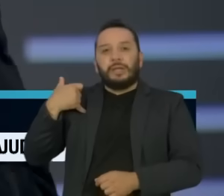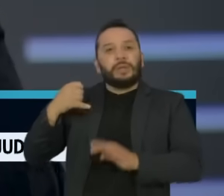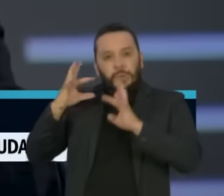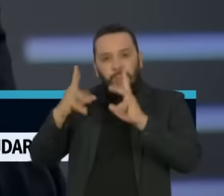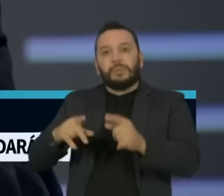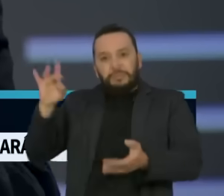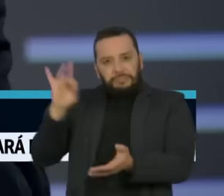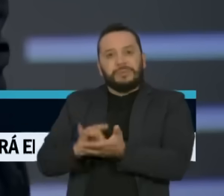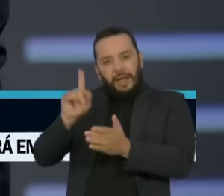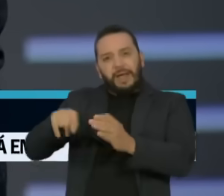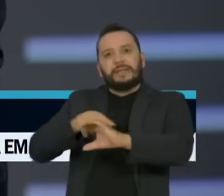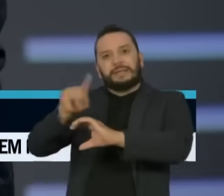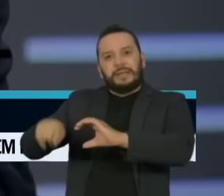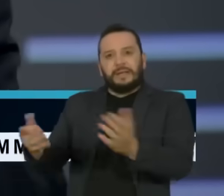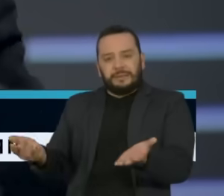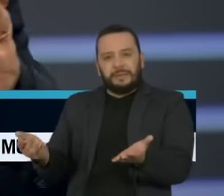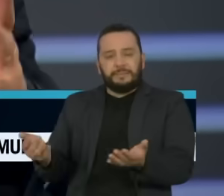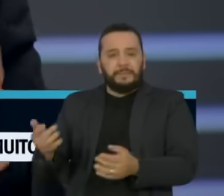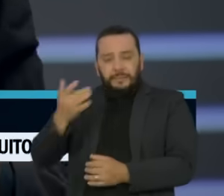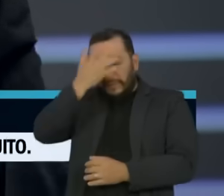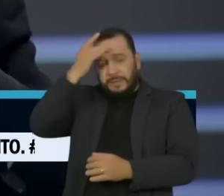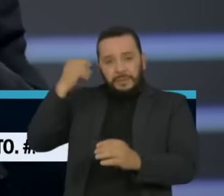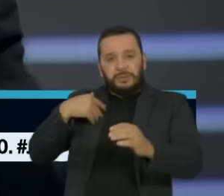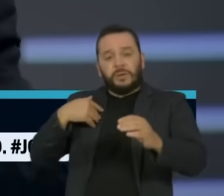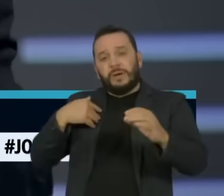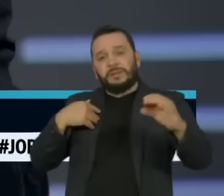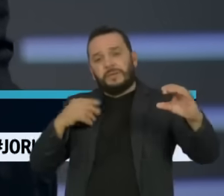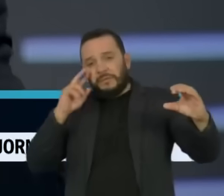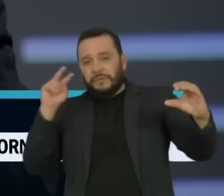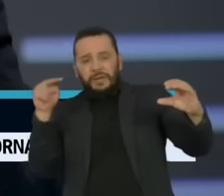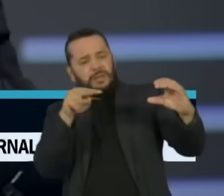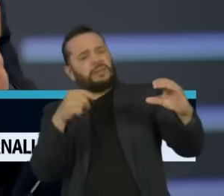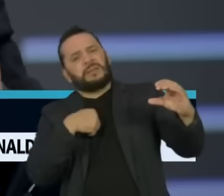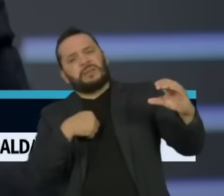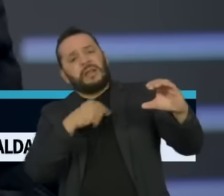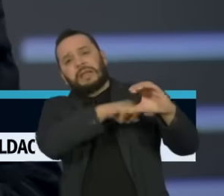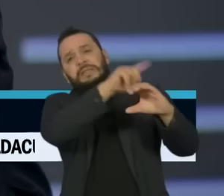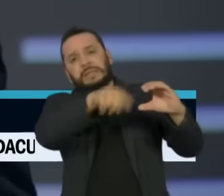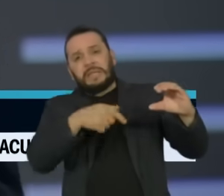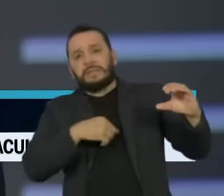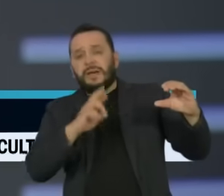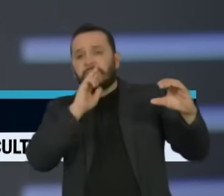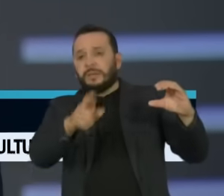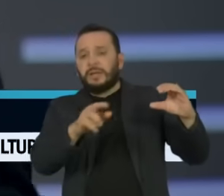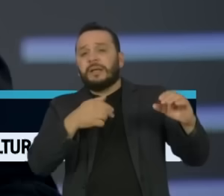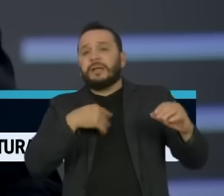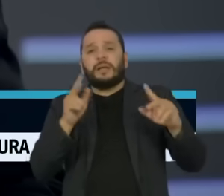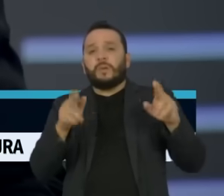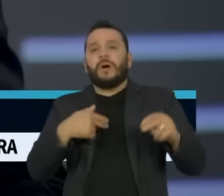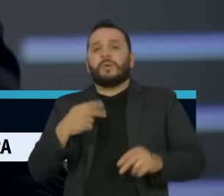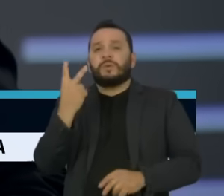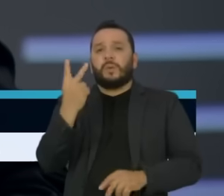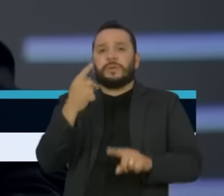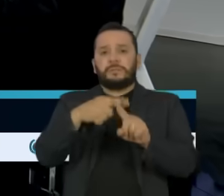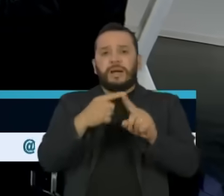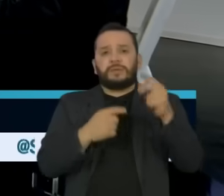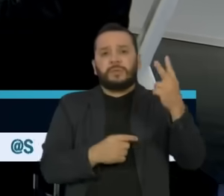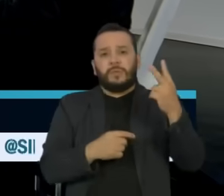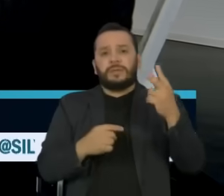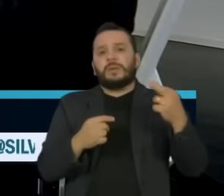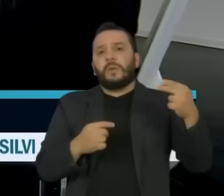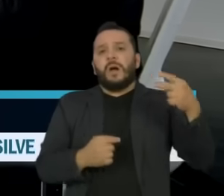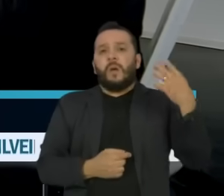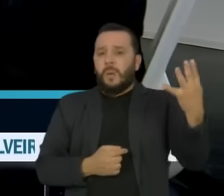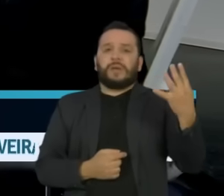real. O senso comum olha para a ciência dizendo assim, achando que a ciência vai dar uma resposta tipo 2 mais 2 igual a 4. E ela vai aprendendo no